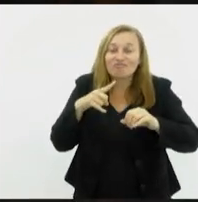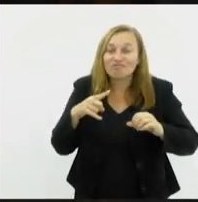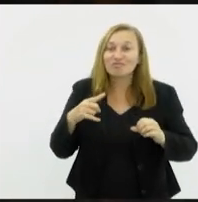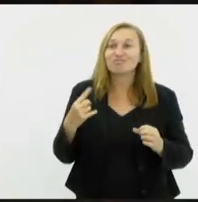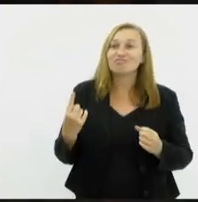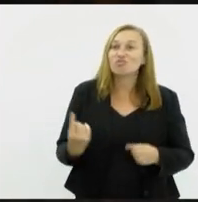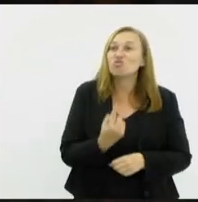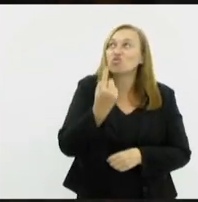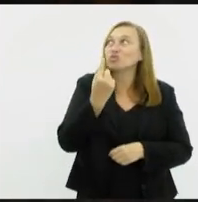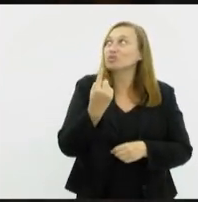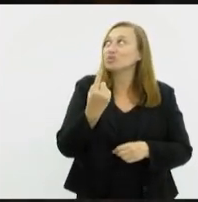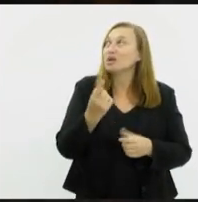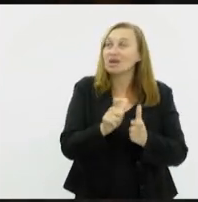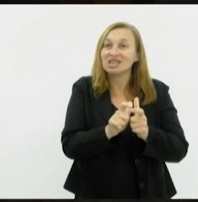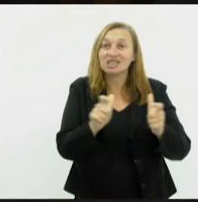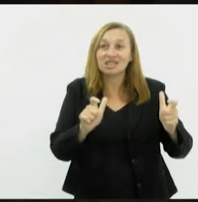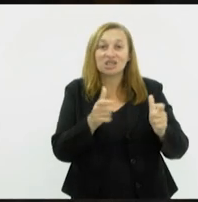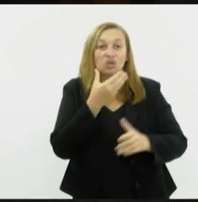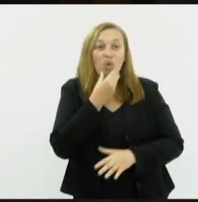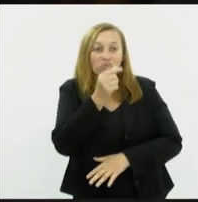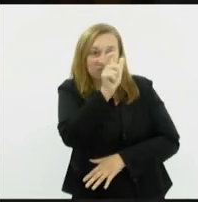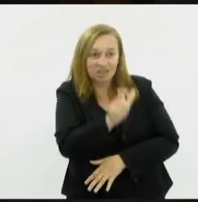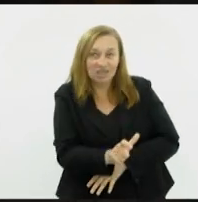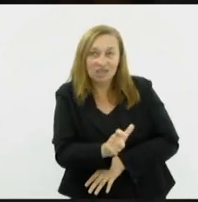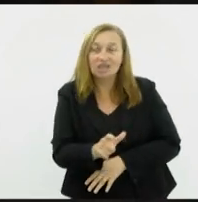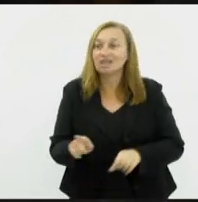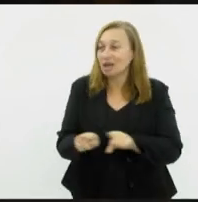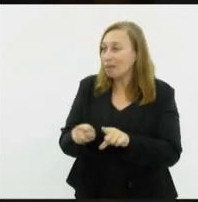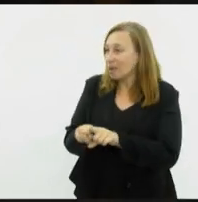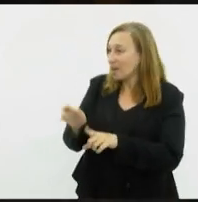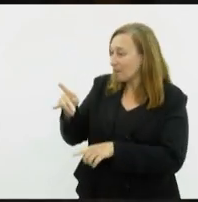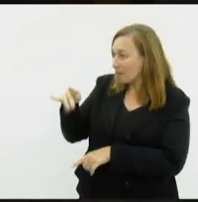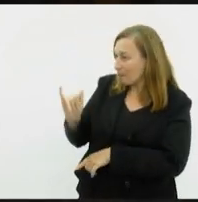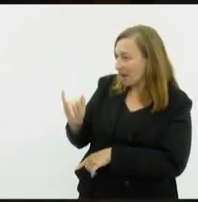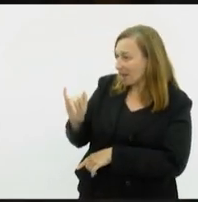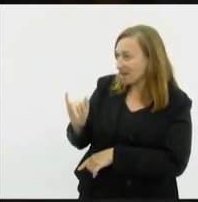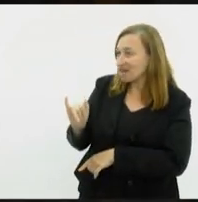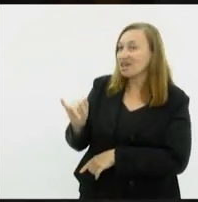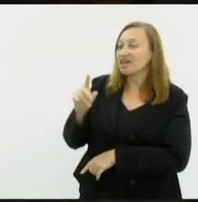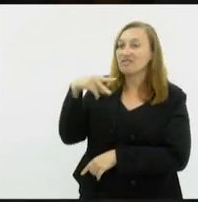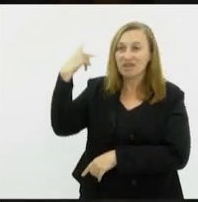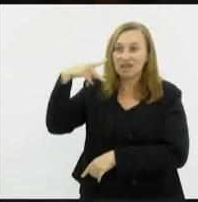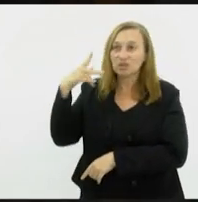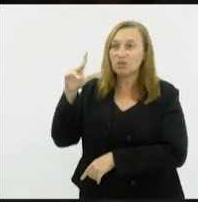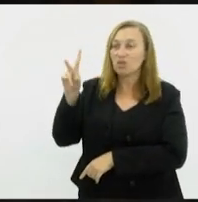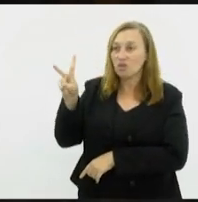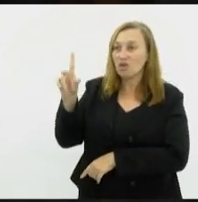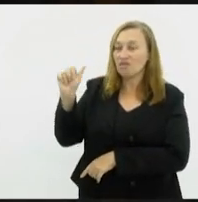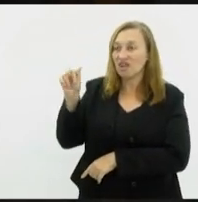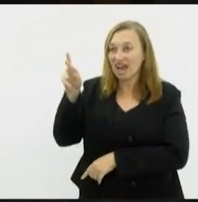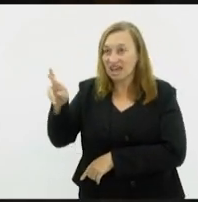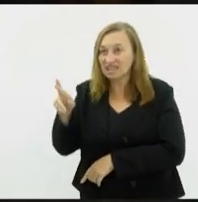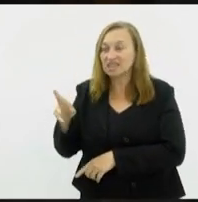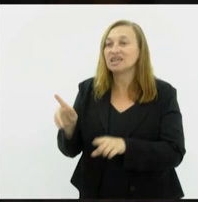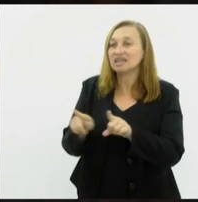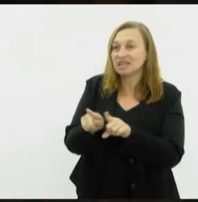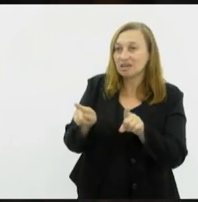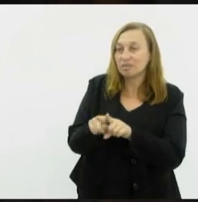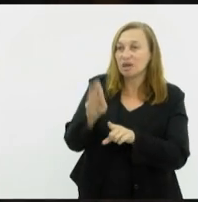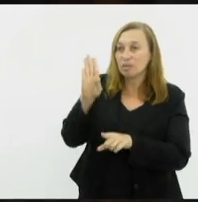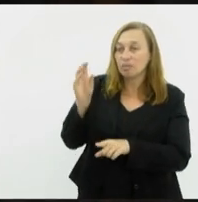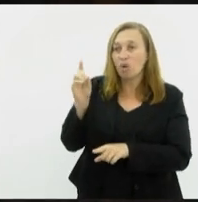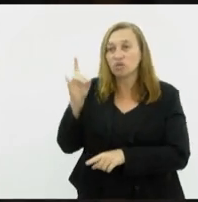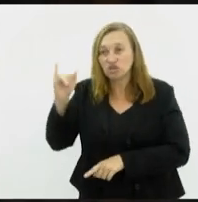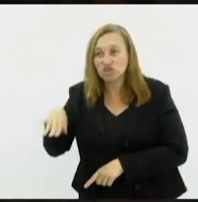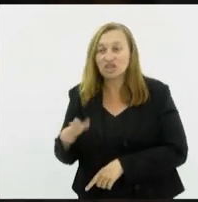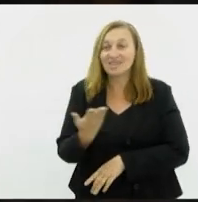para esses grandes homens aqui. Agradecer meu pai por estar aqui, ao vereador Vlad, ao vereador Rodrigo Bondinho, ao vereador Nilton Santiago e